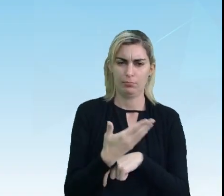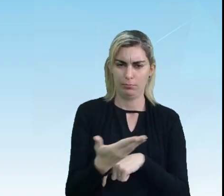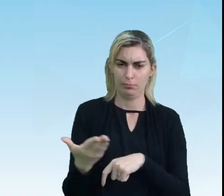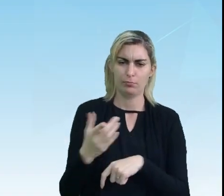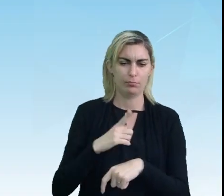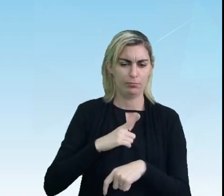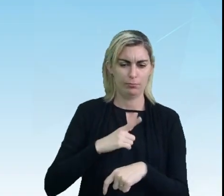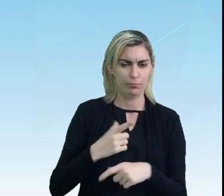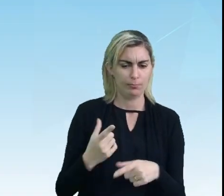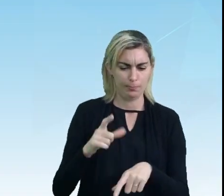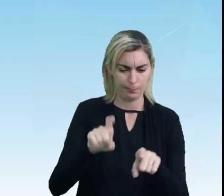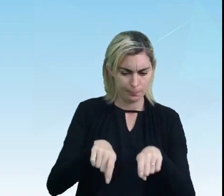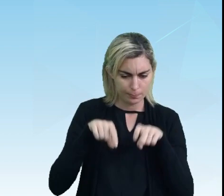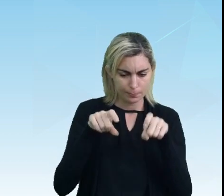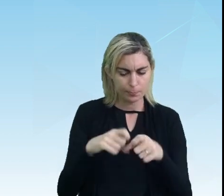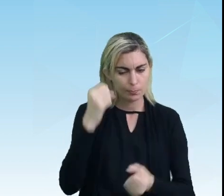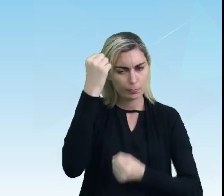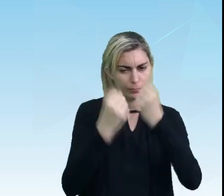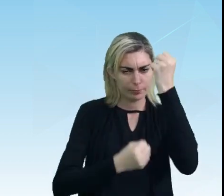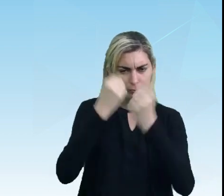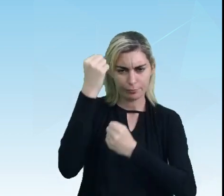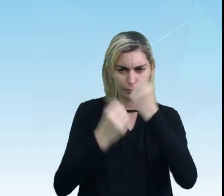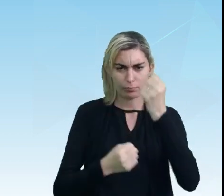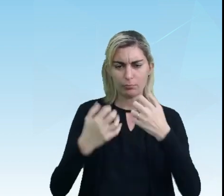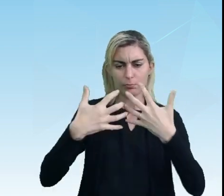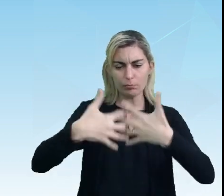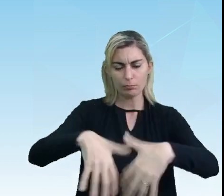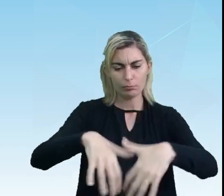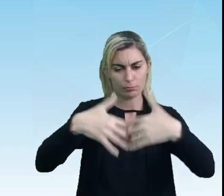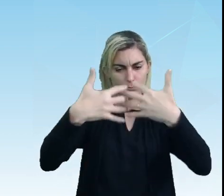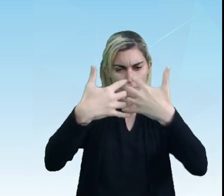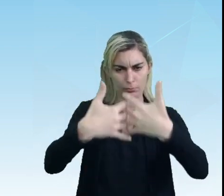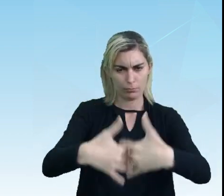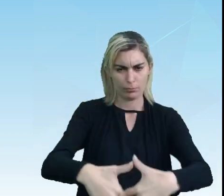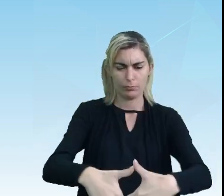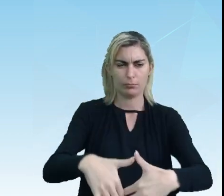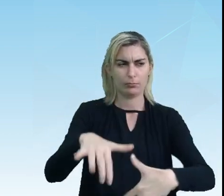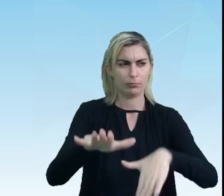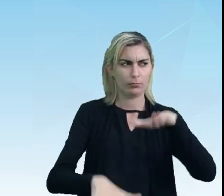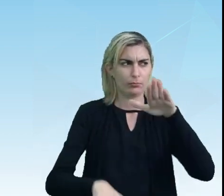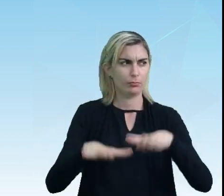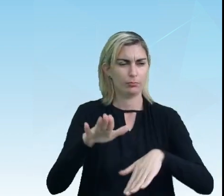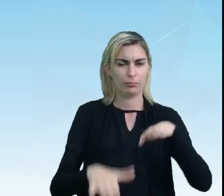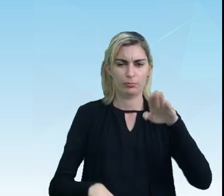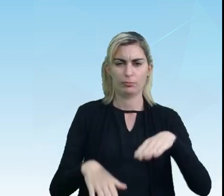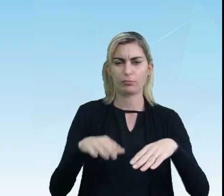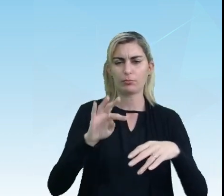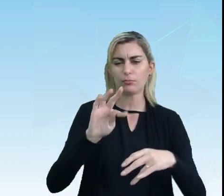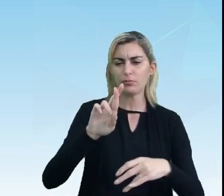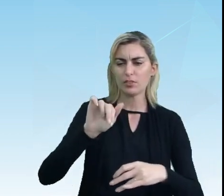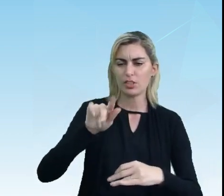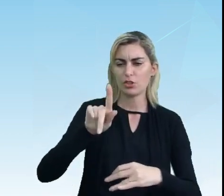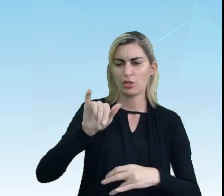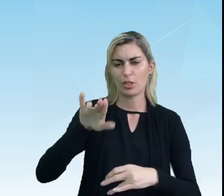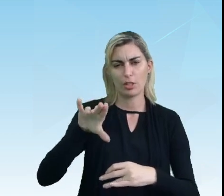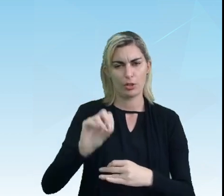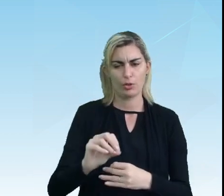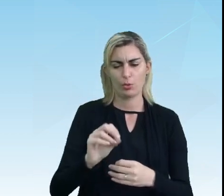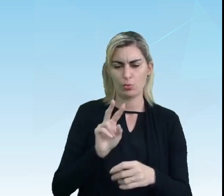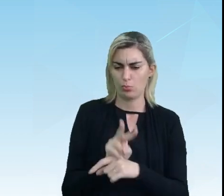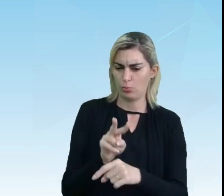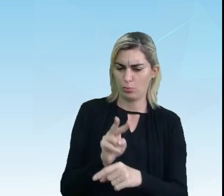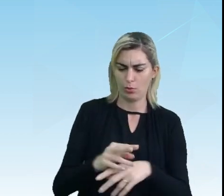ainda temos a agricultura industrial, mecanizada, dependência de transgênicos, concentração